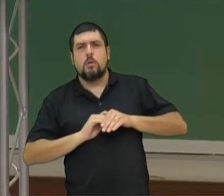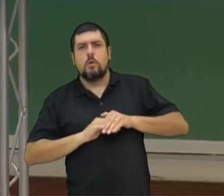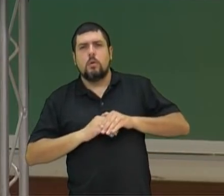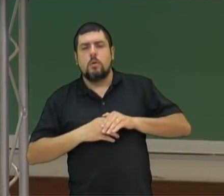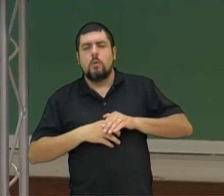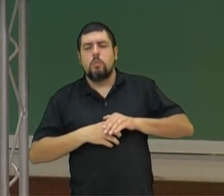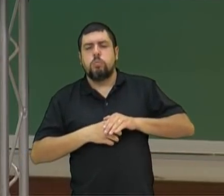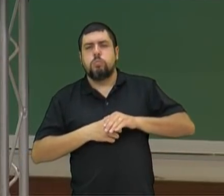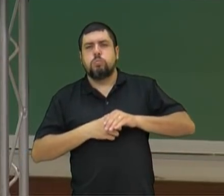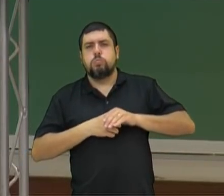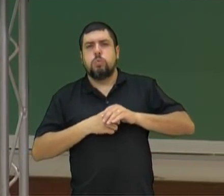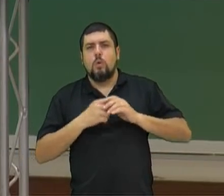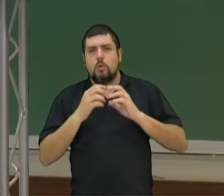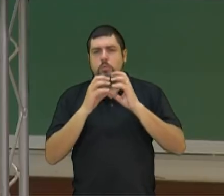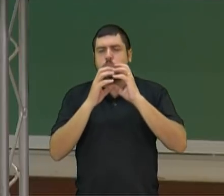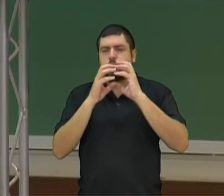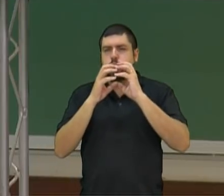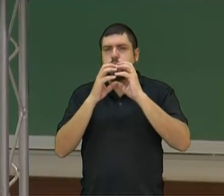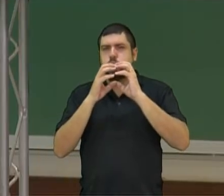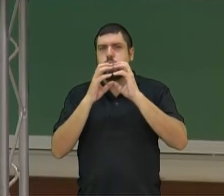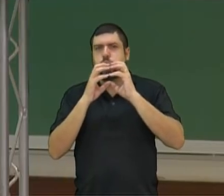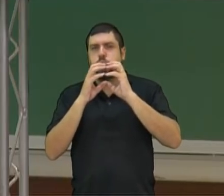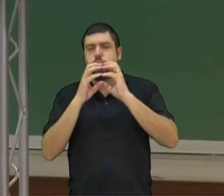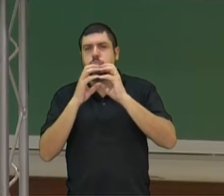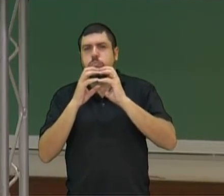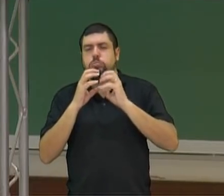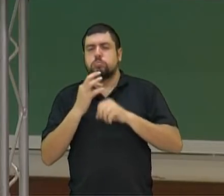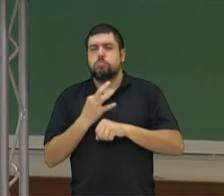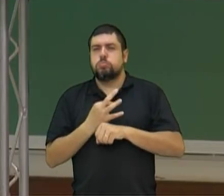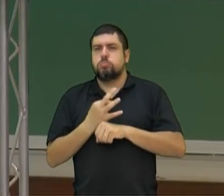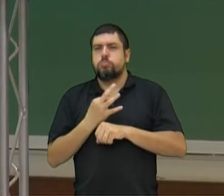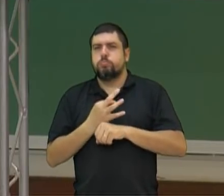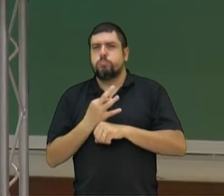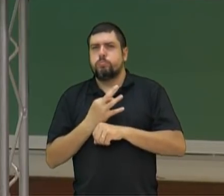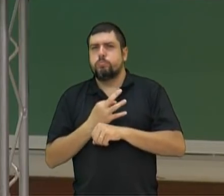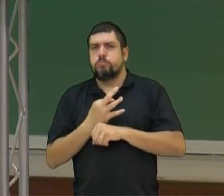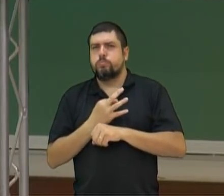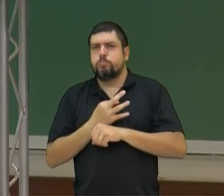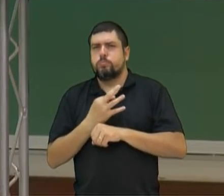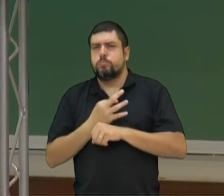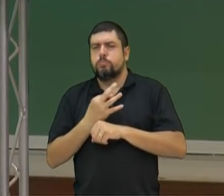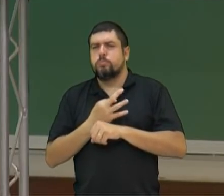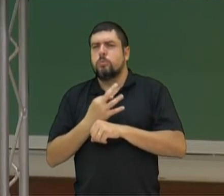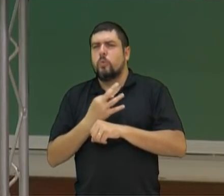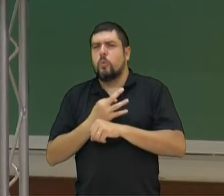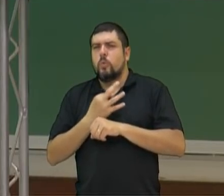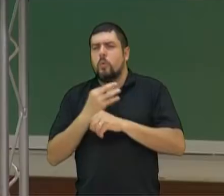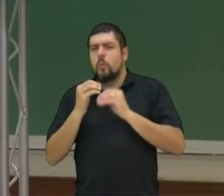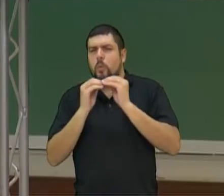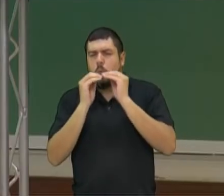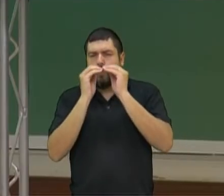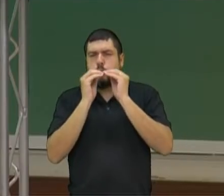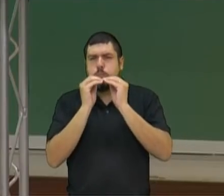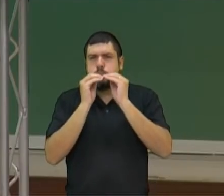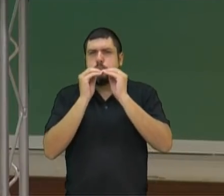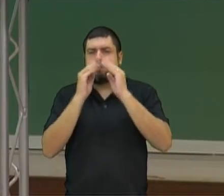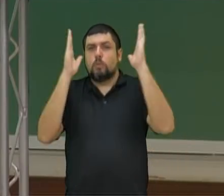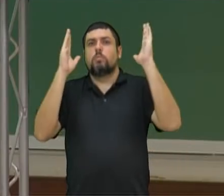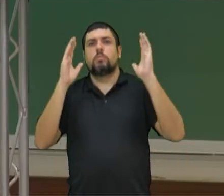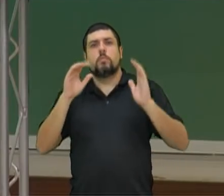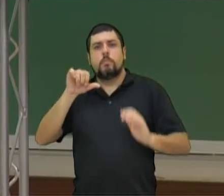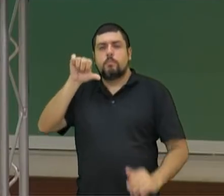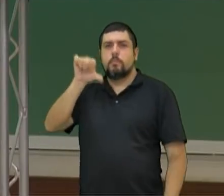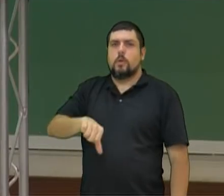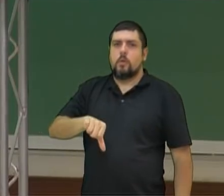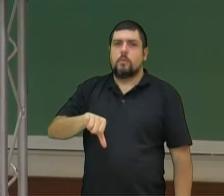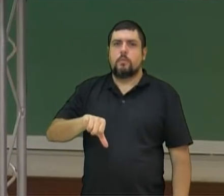momento que o sistema nervoso não vai suportar, não vai aguentar e pode causar situações muito